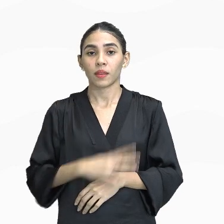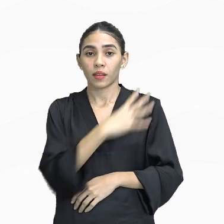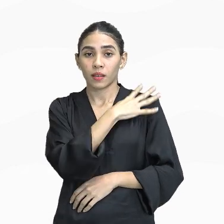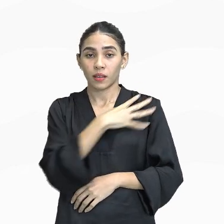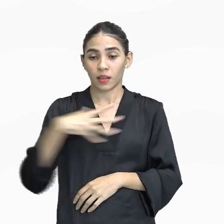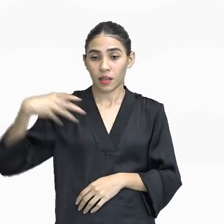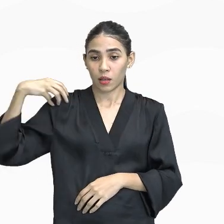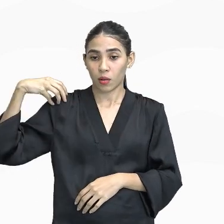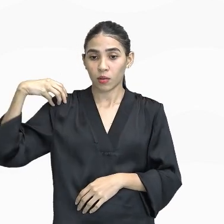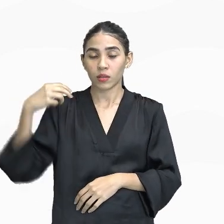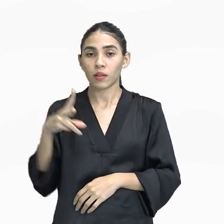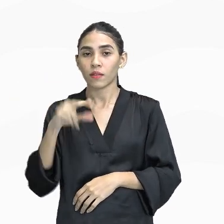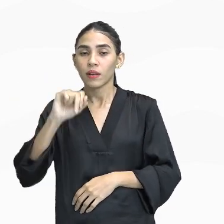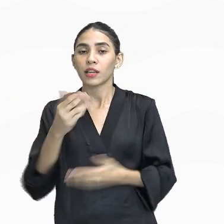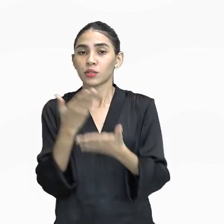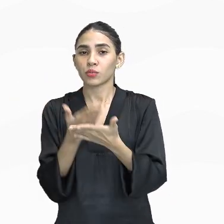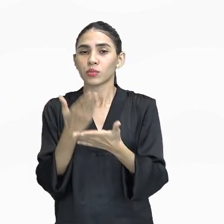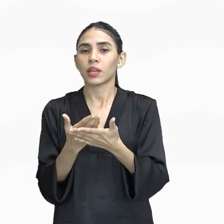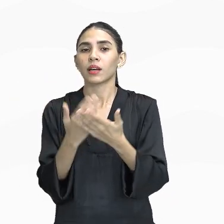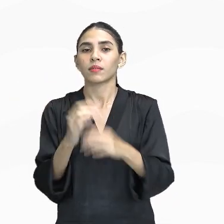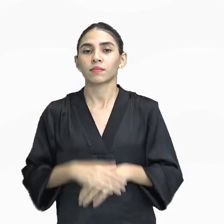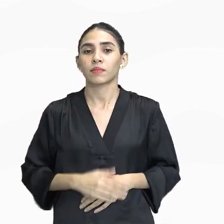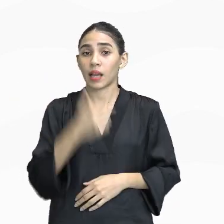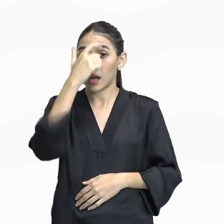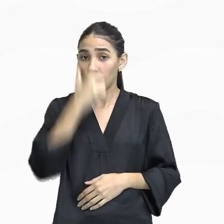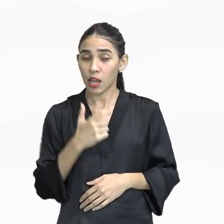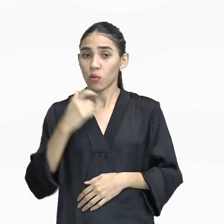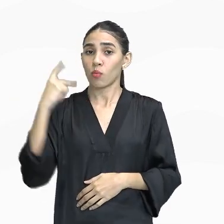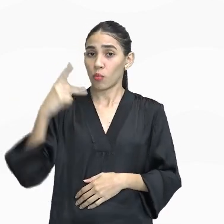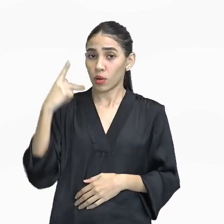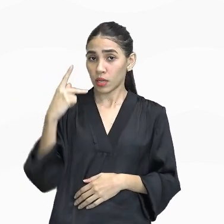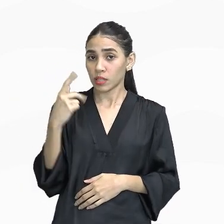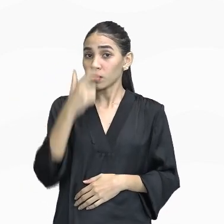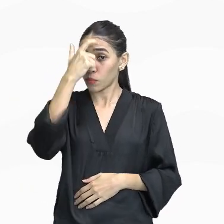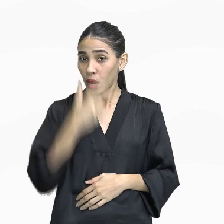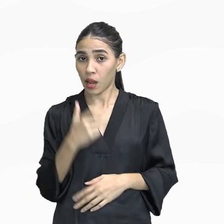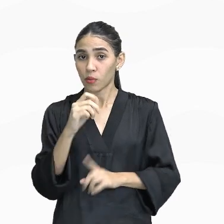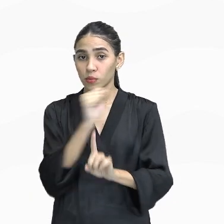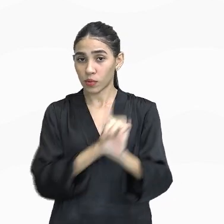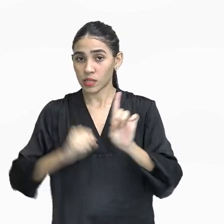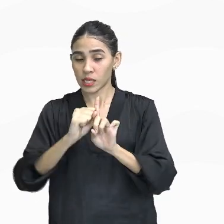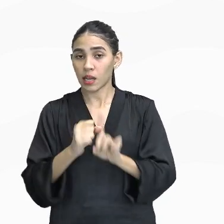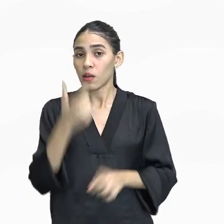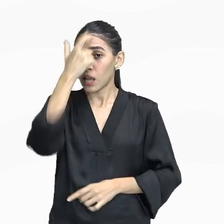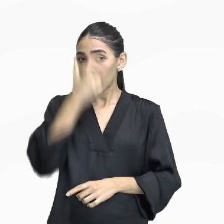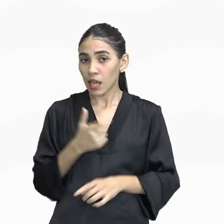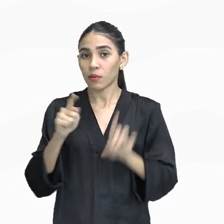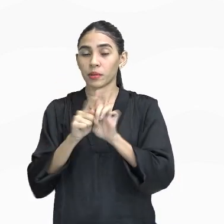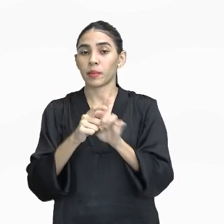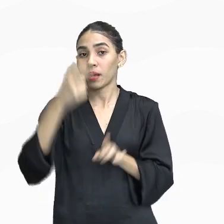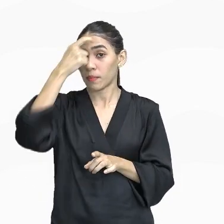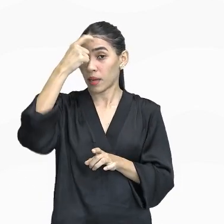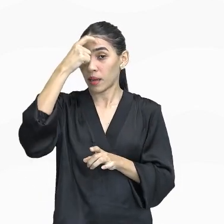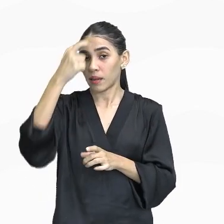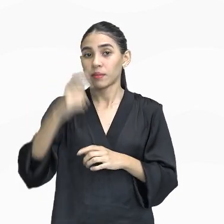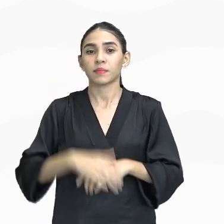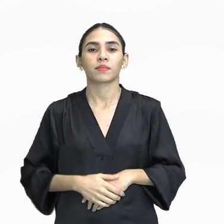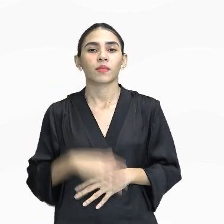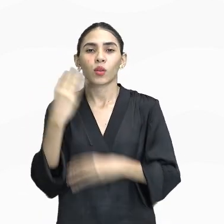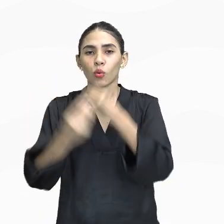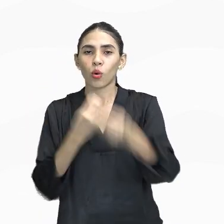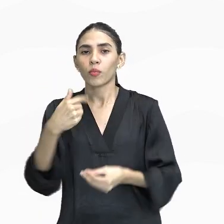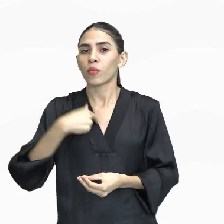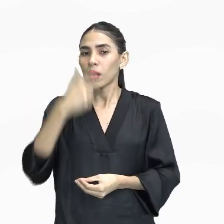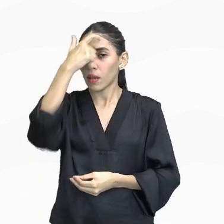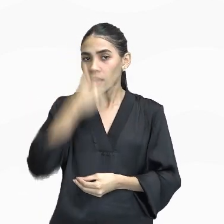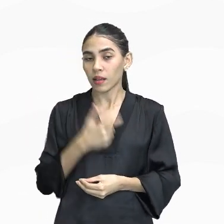vai trabalhar isso a partir do momento que ele diz para nós, eu sou político, eu sou social e eu sou racional. E como eu sou um